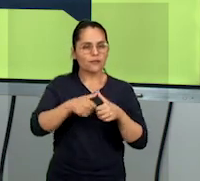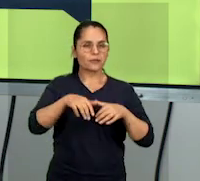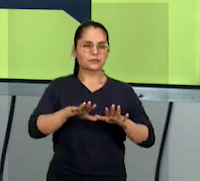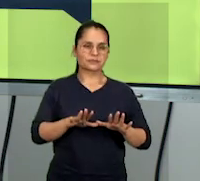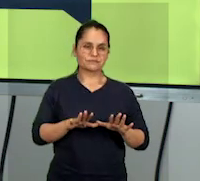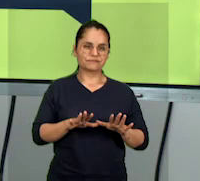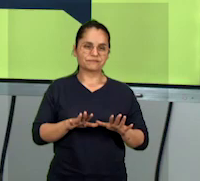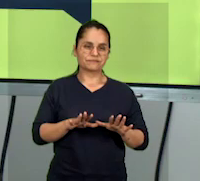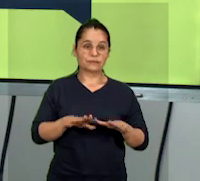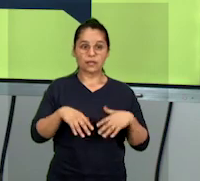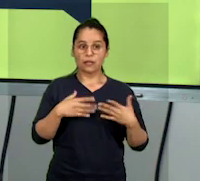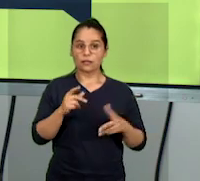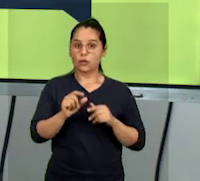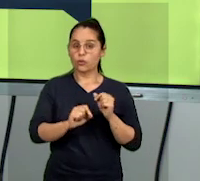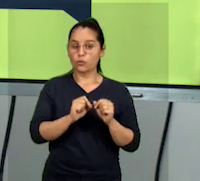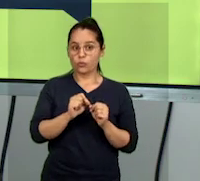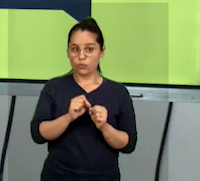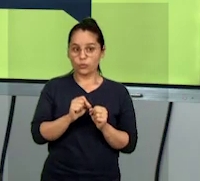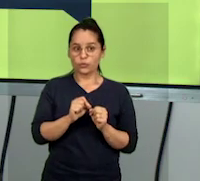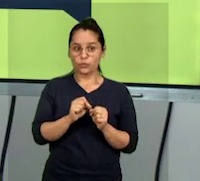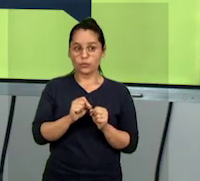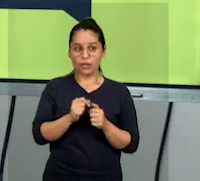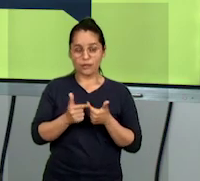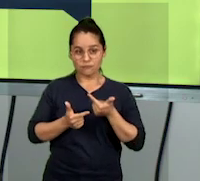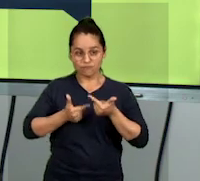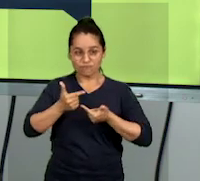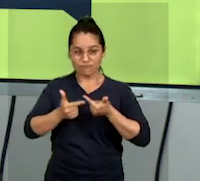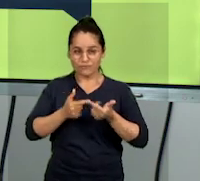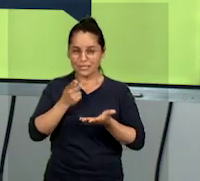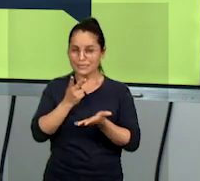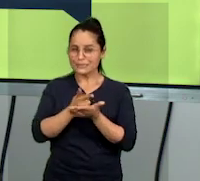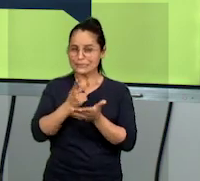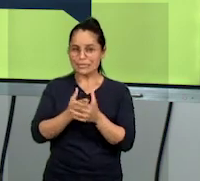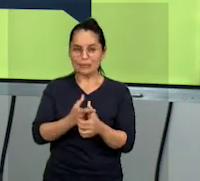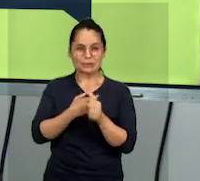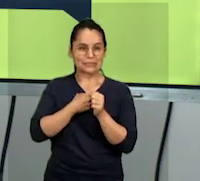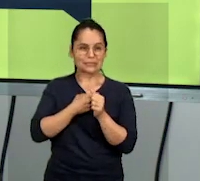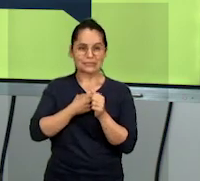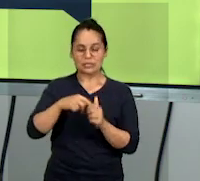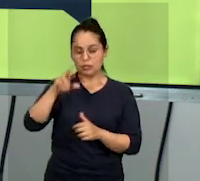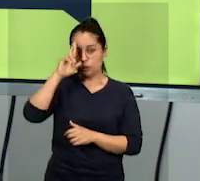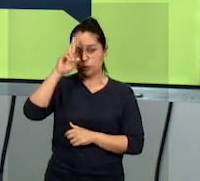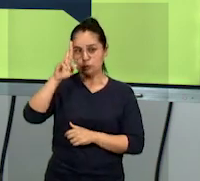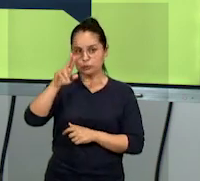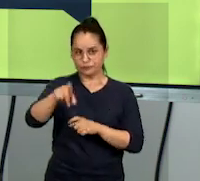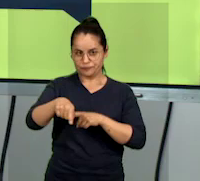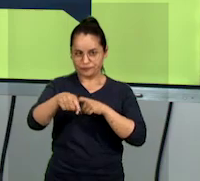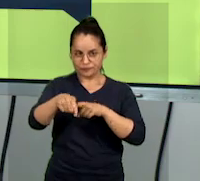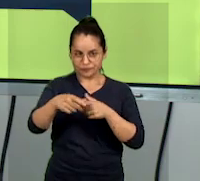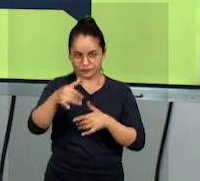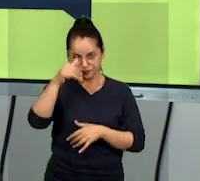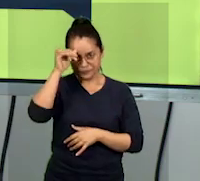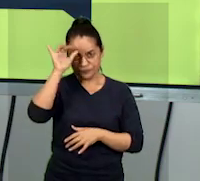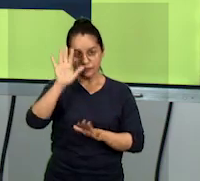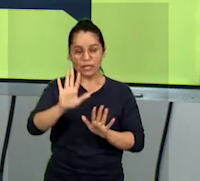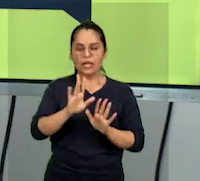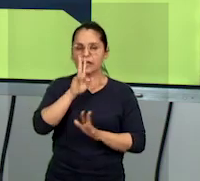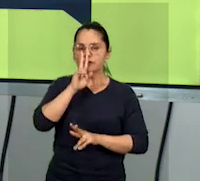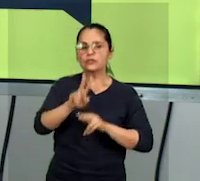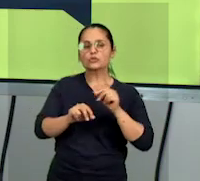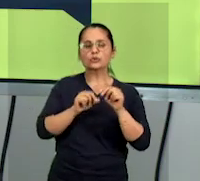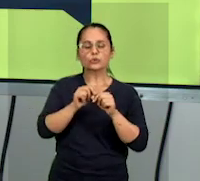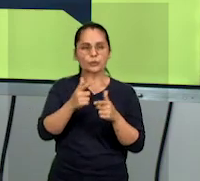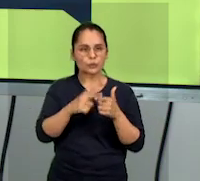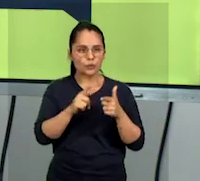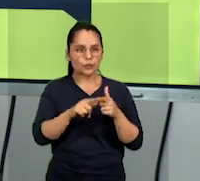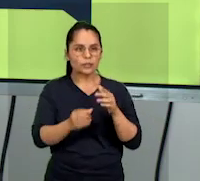dele. Então, esse trabalhador ficava sempre devendo para o dono da fazenda. E aí, visto que isso estava gerando um